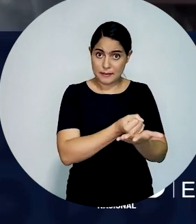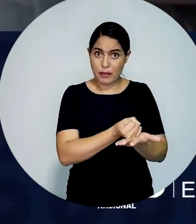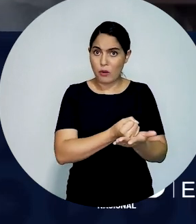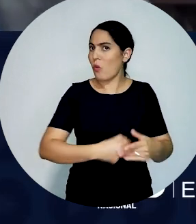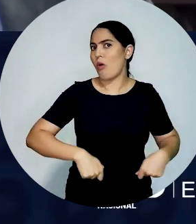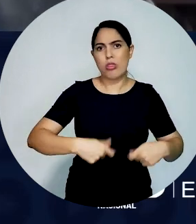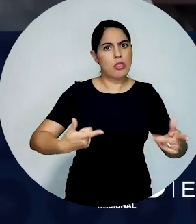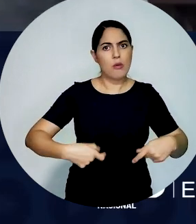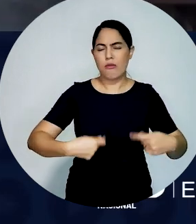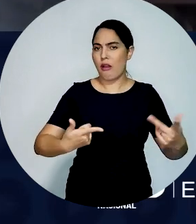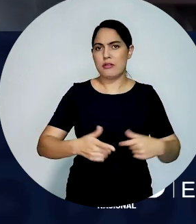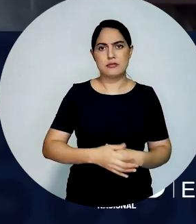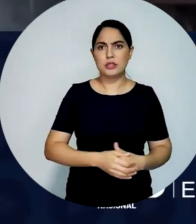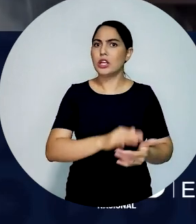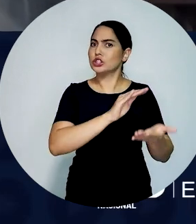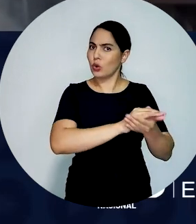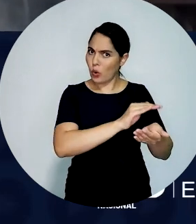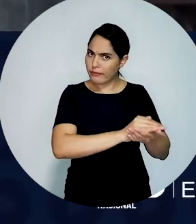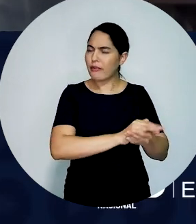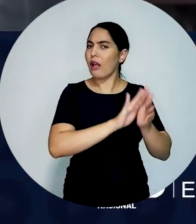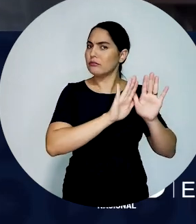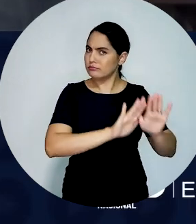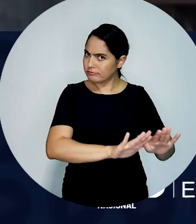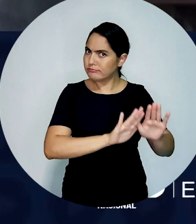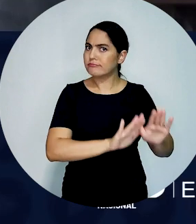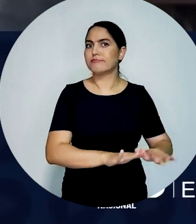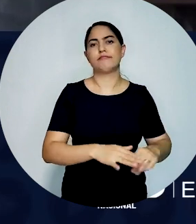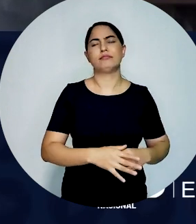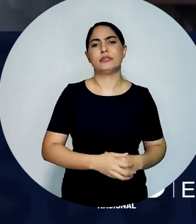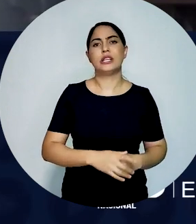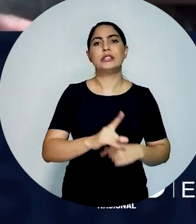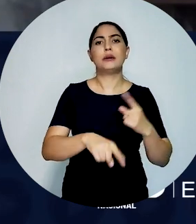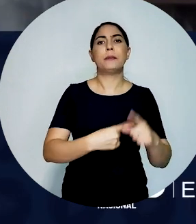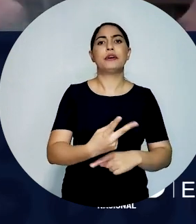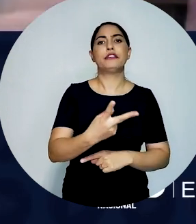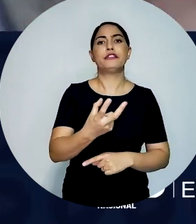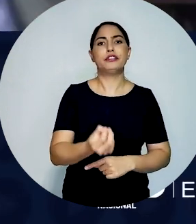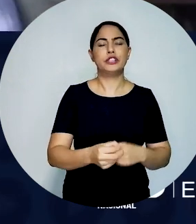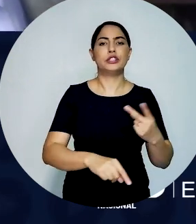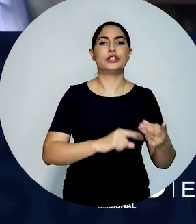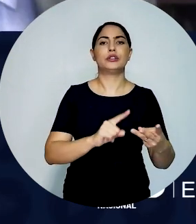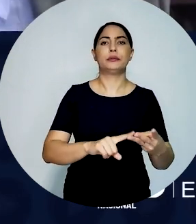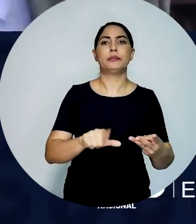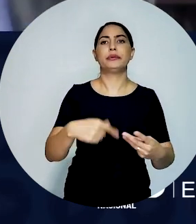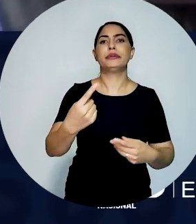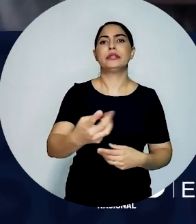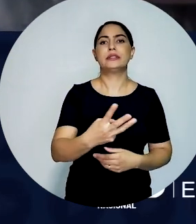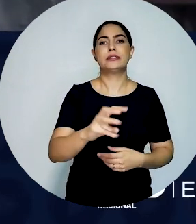nunca gaste o dinheiro que conseguir receber, né? Nunca mantenha tudo lá, nunca